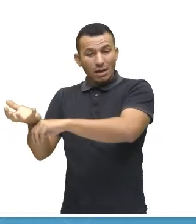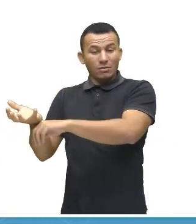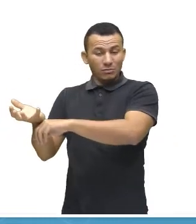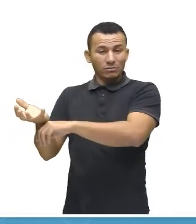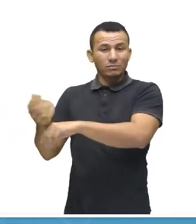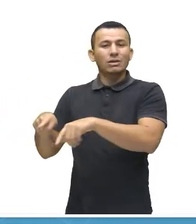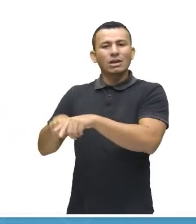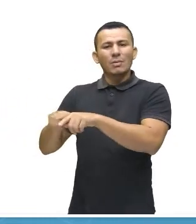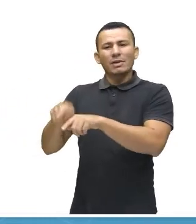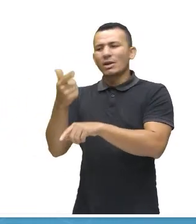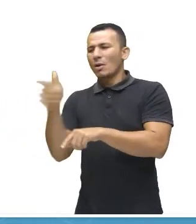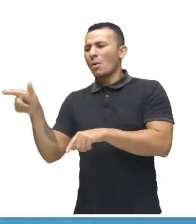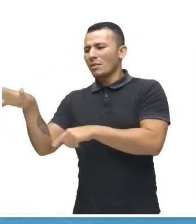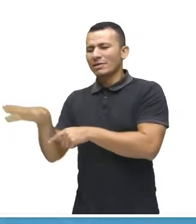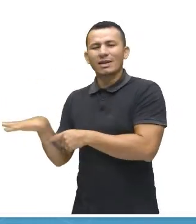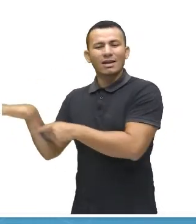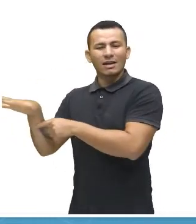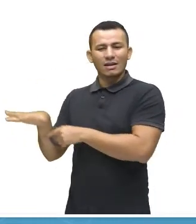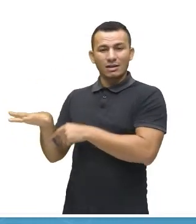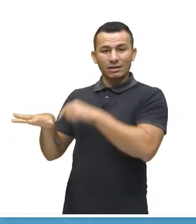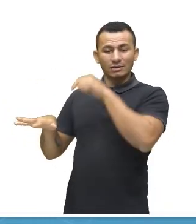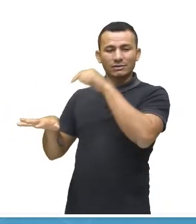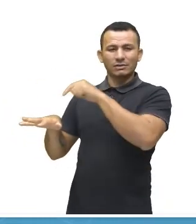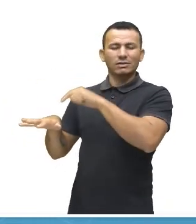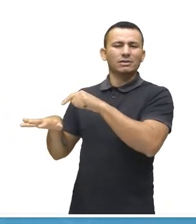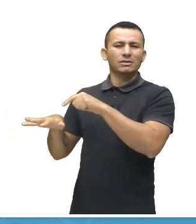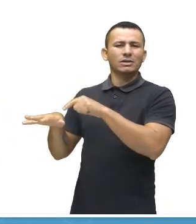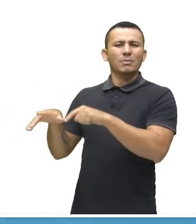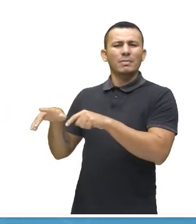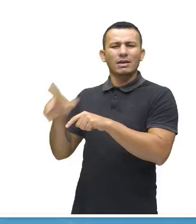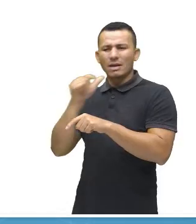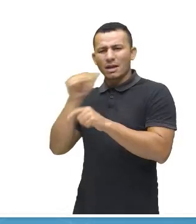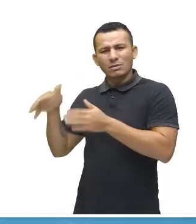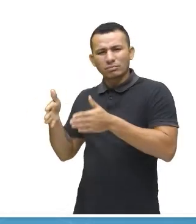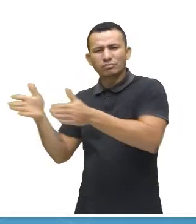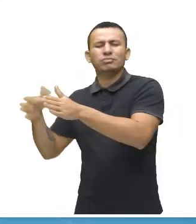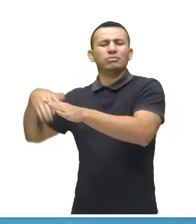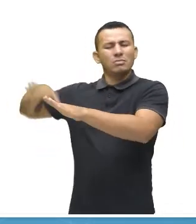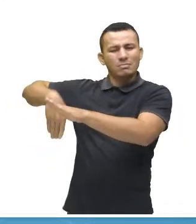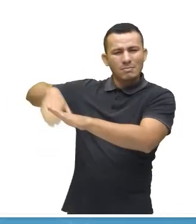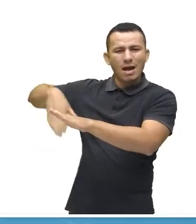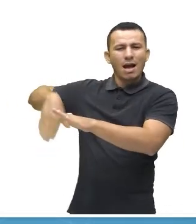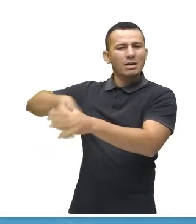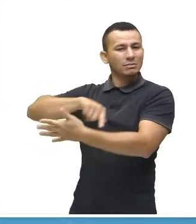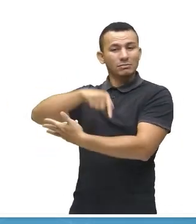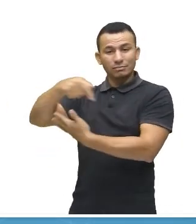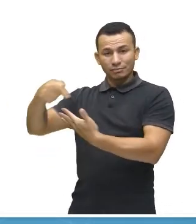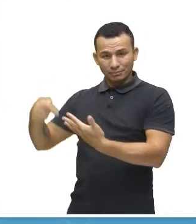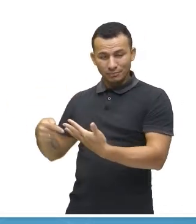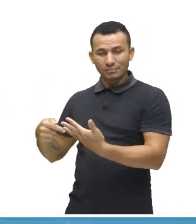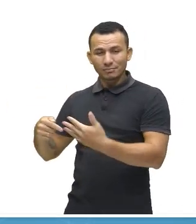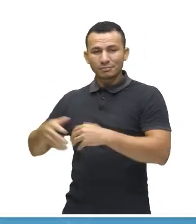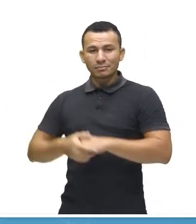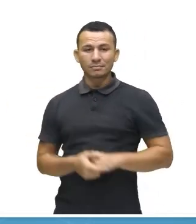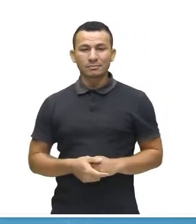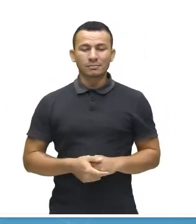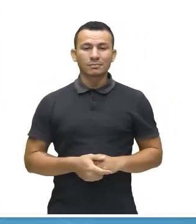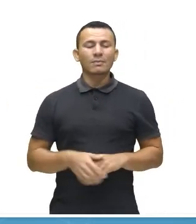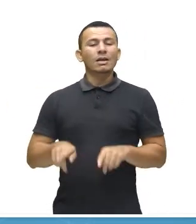gente tem áreas ali áreas litorâneas, áreas de praia, né? Tem